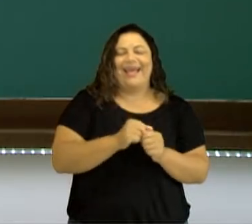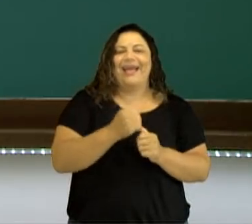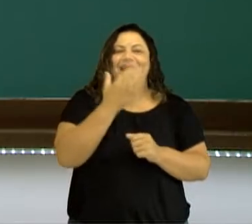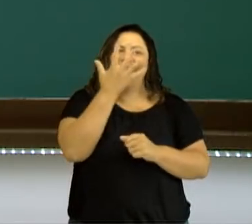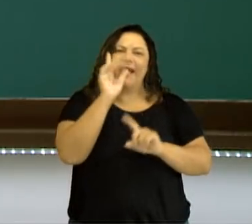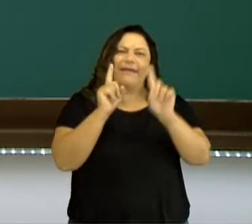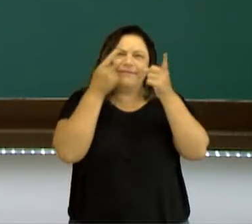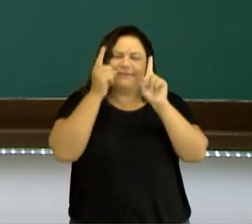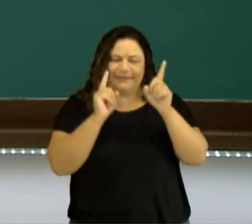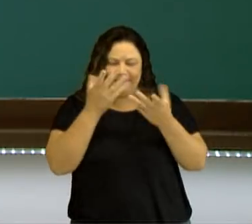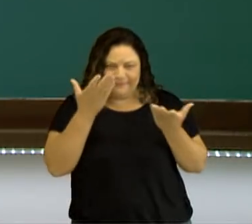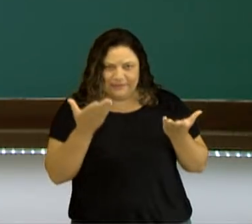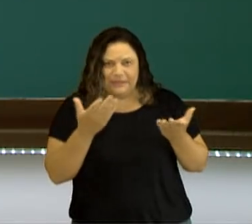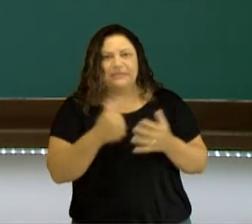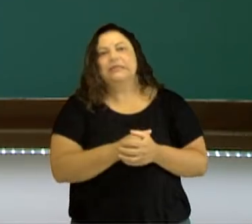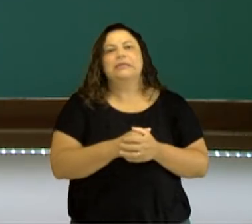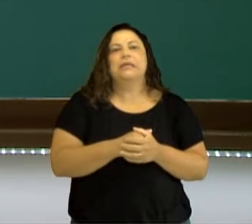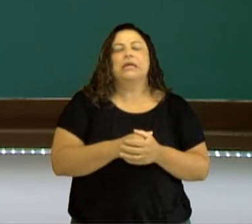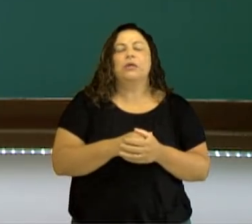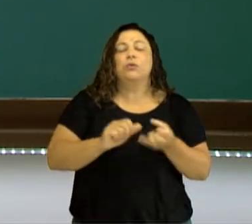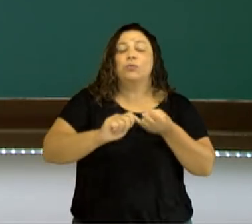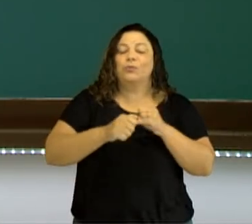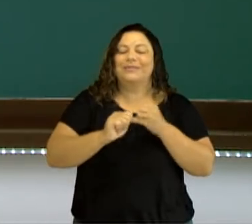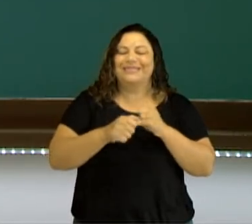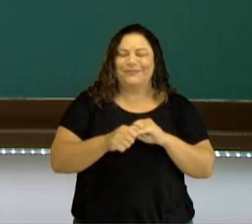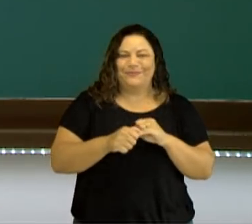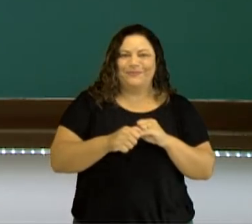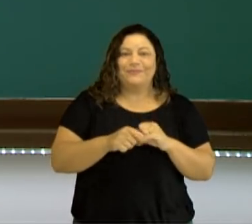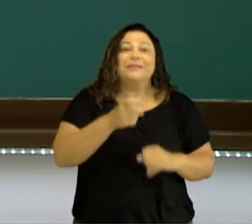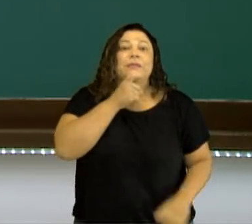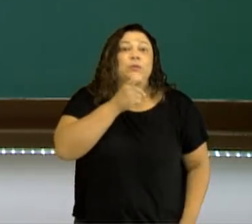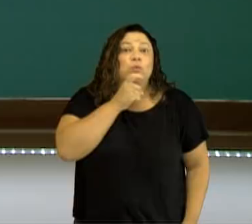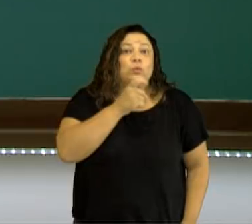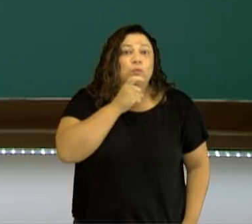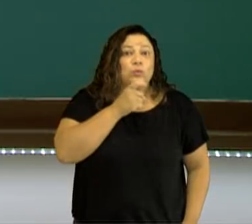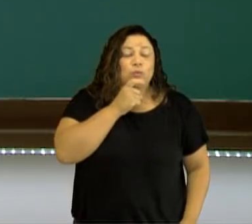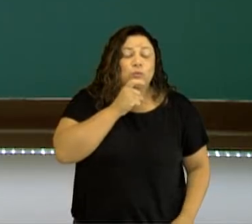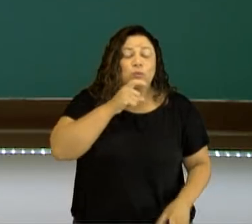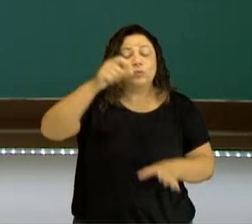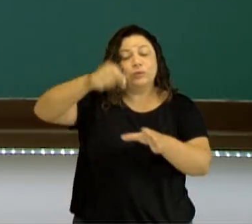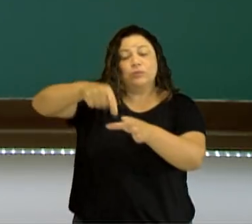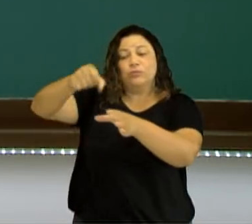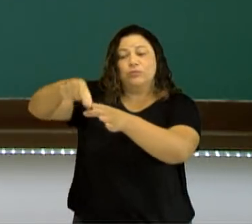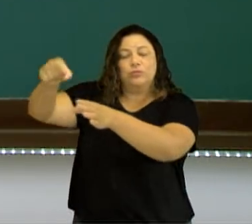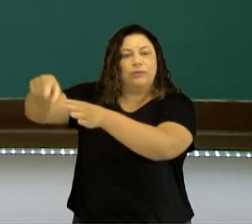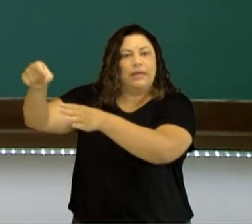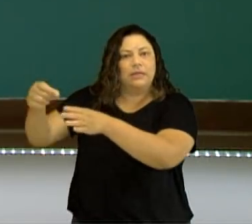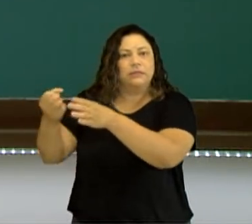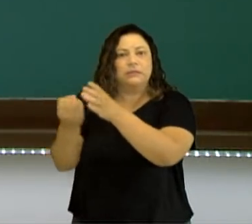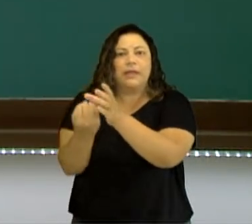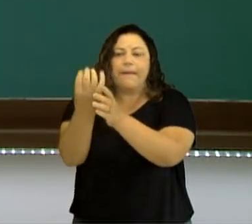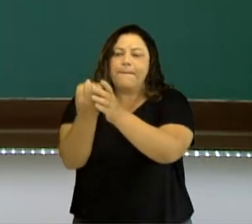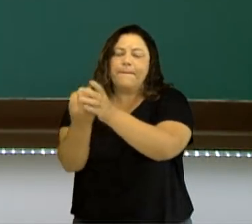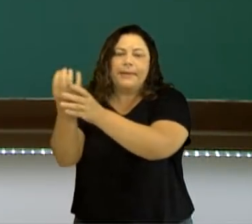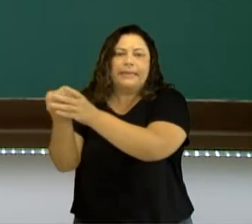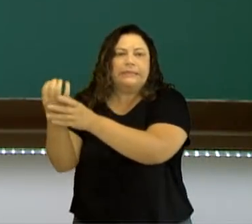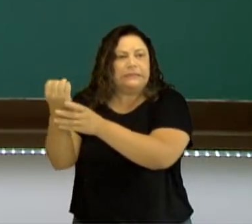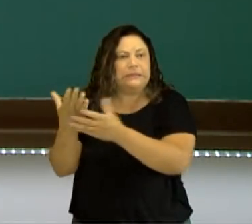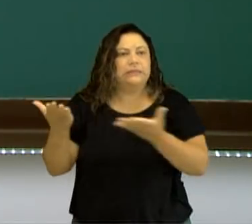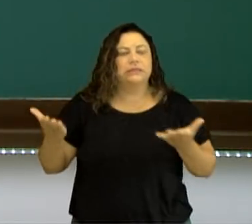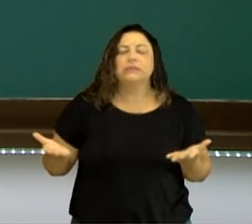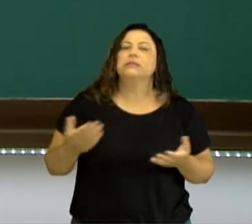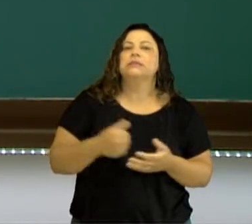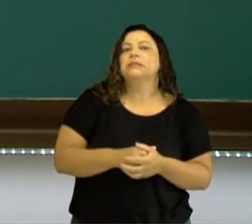feijão. Lá no inverno, acontece então o plantio do feijão, né? Aqui a barrinha do